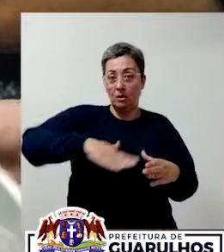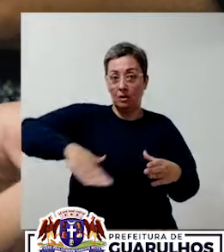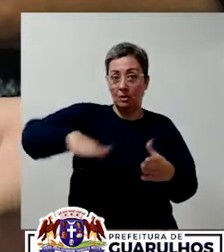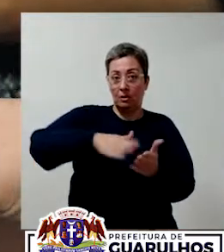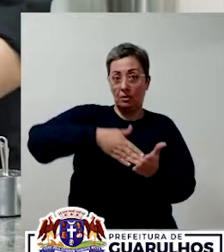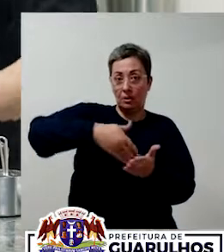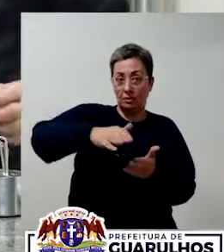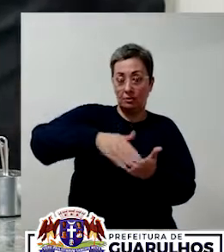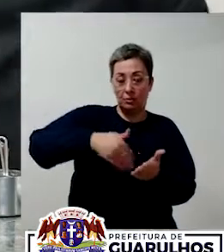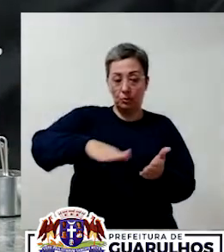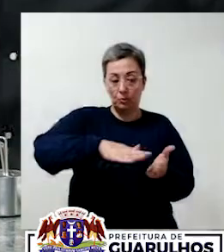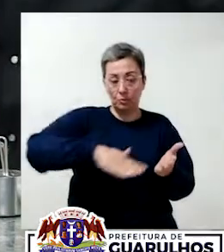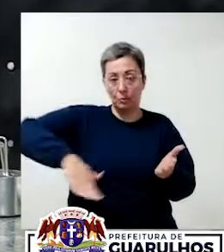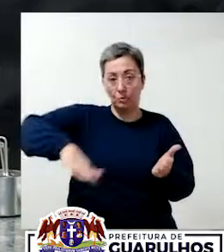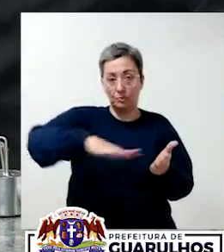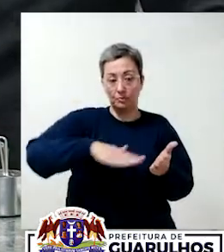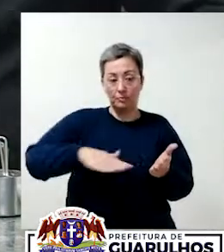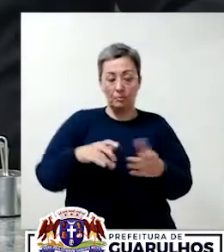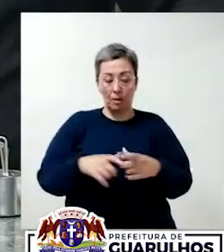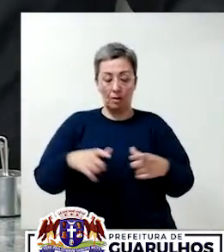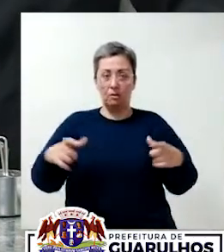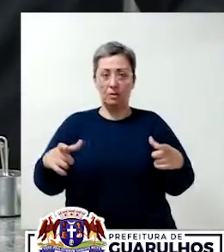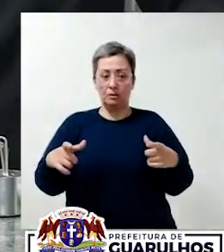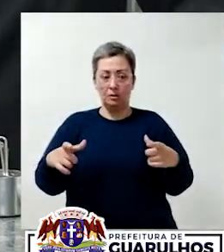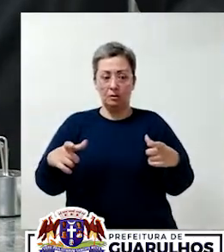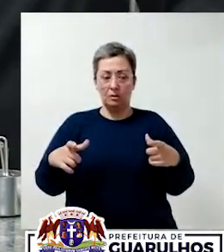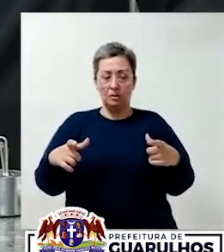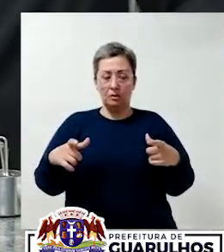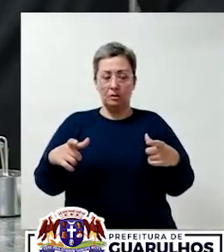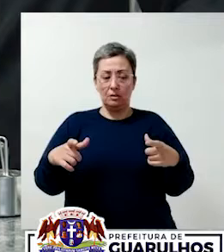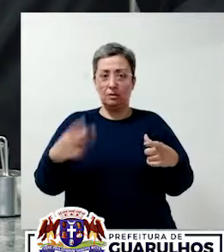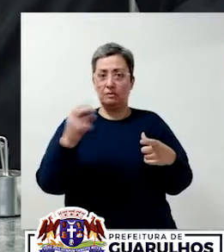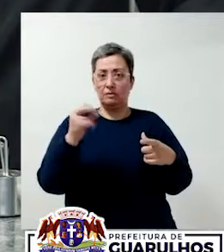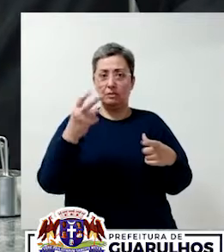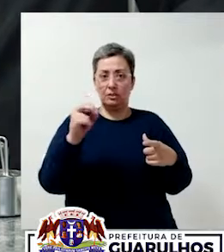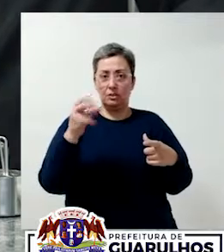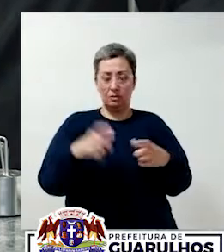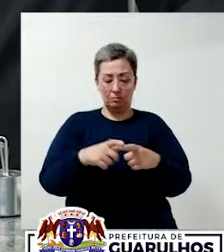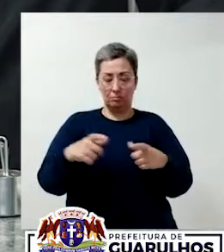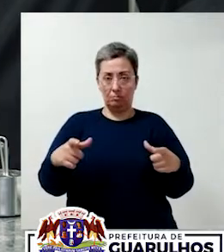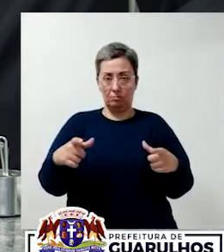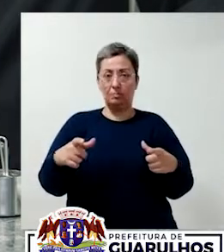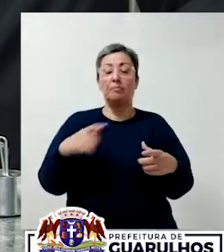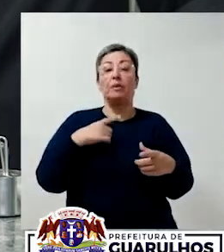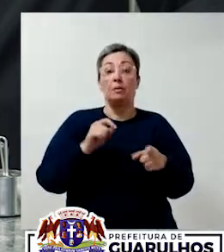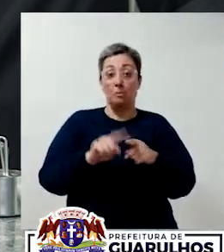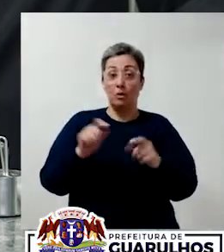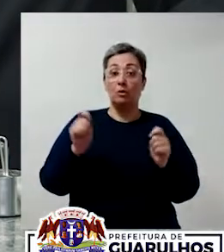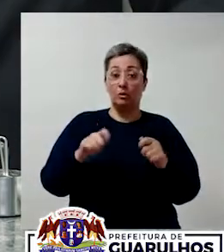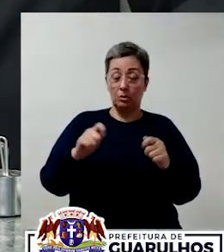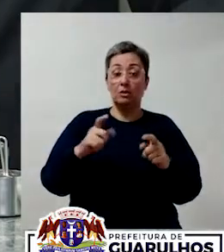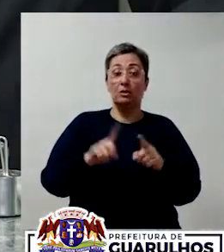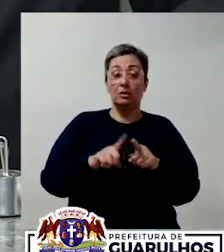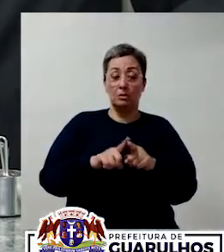que é importante untar a forma. Antes de você colocar esse bolo nessa forma, essa forma, qual aro, Marô?